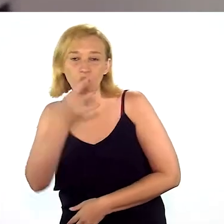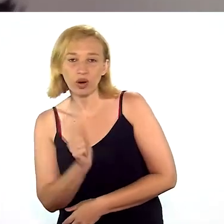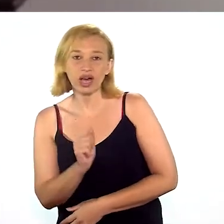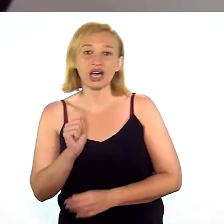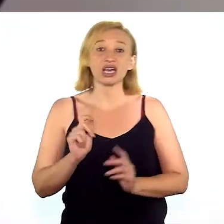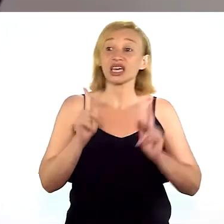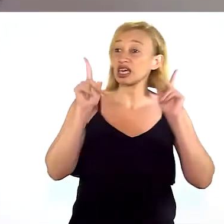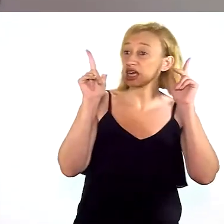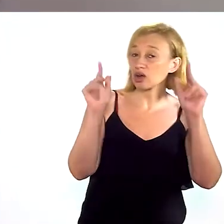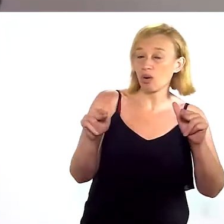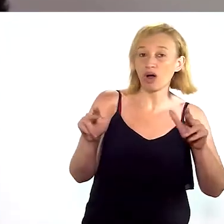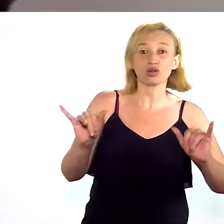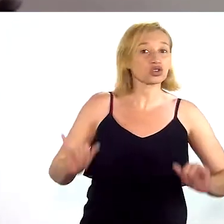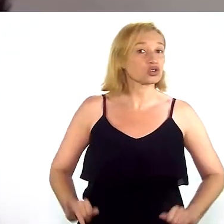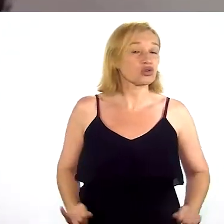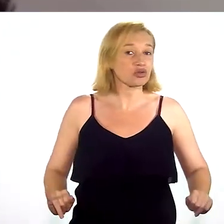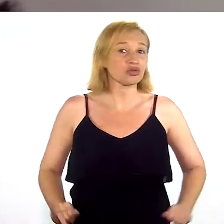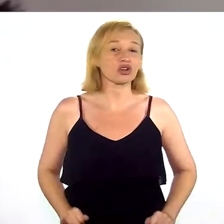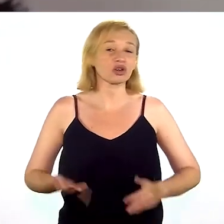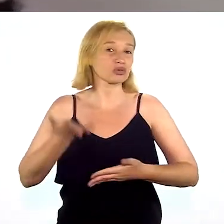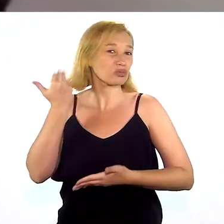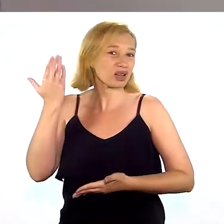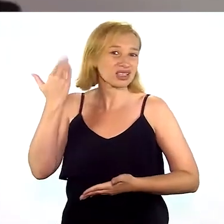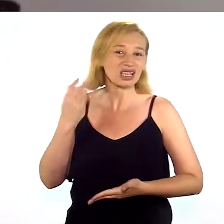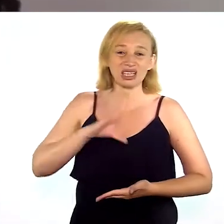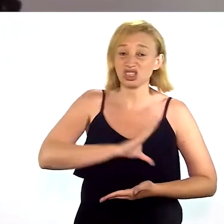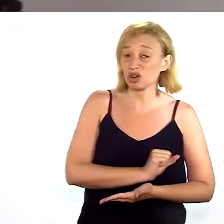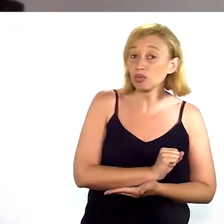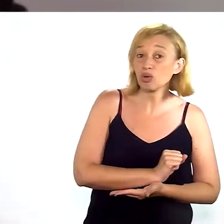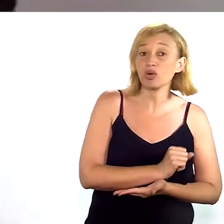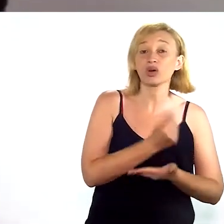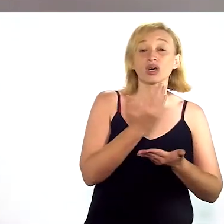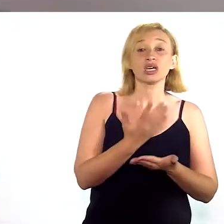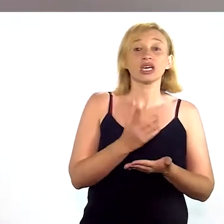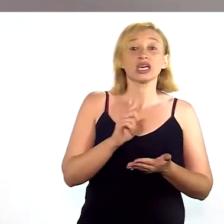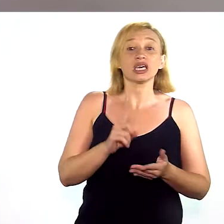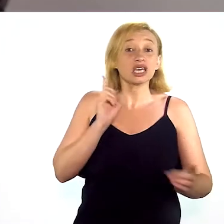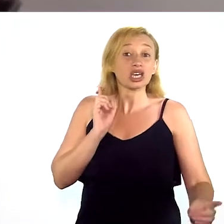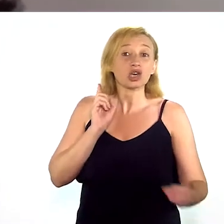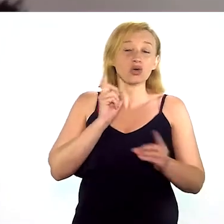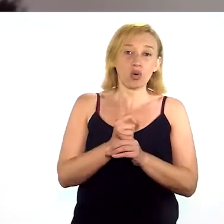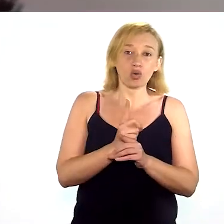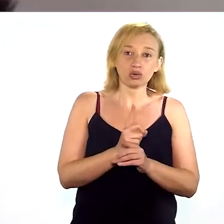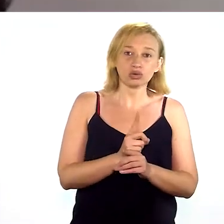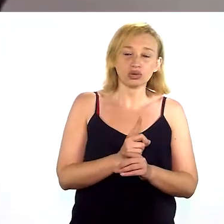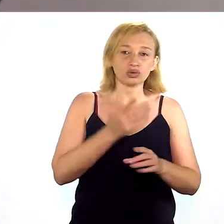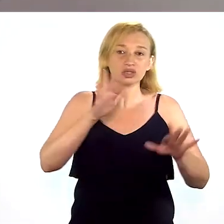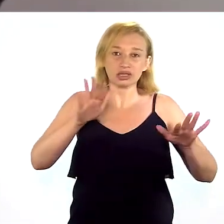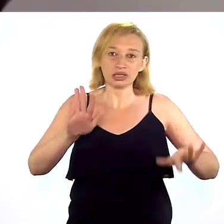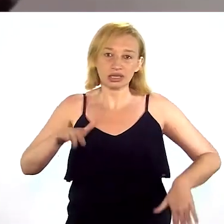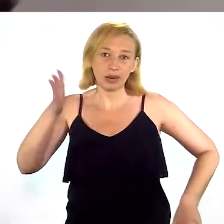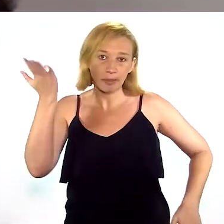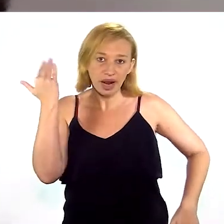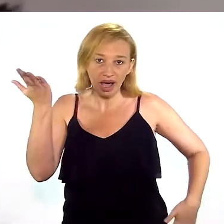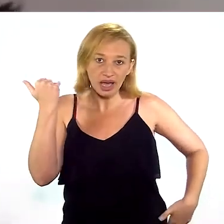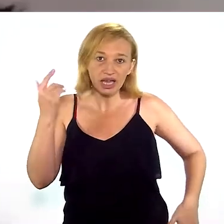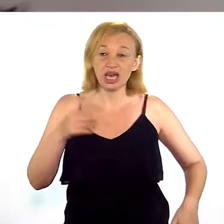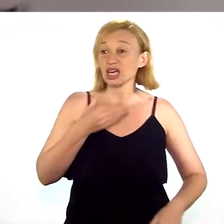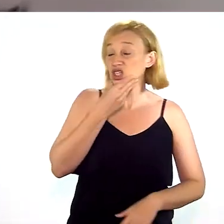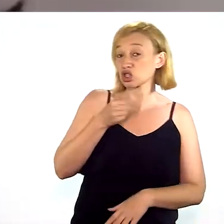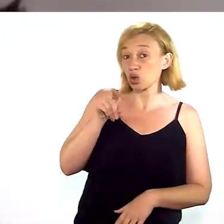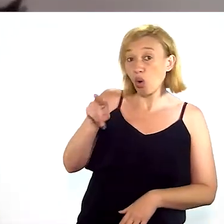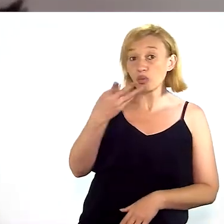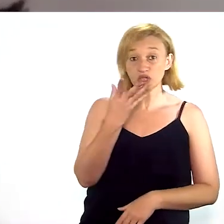falhado, que também era só metade de si, uma mulher que ficou muito magra, muito fragilizada, e que encontra na praia,